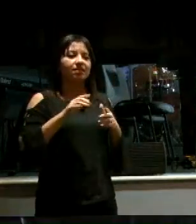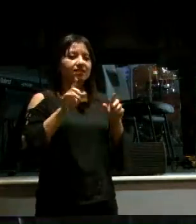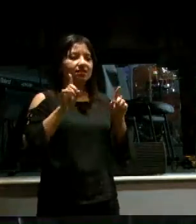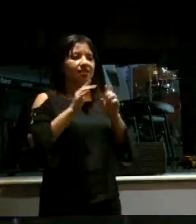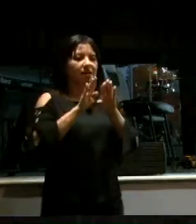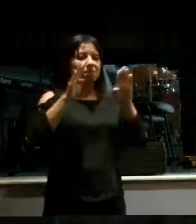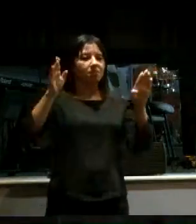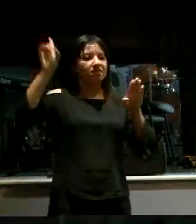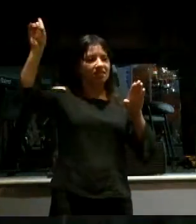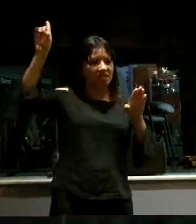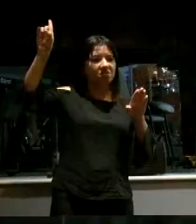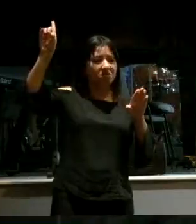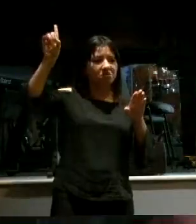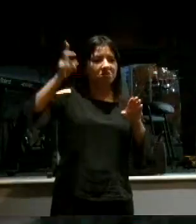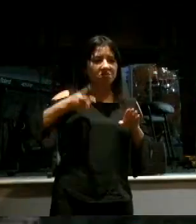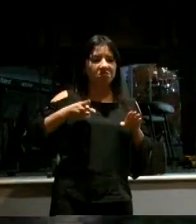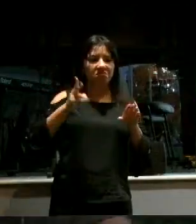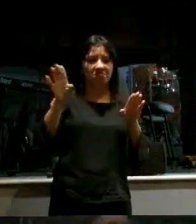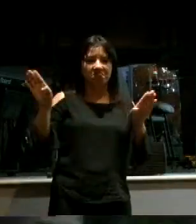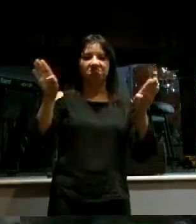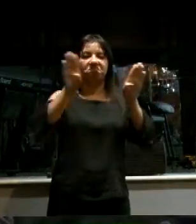e se não fechar,